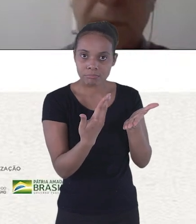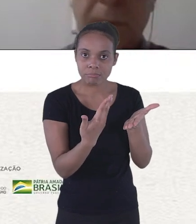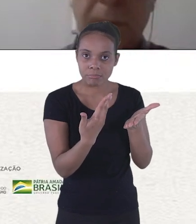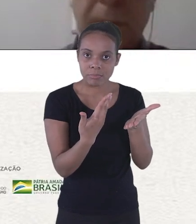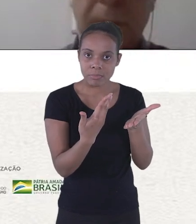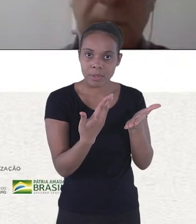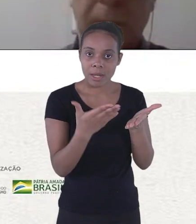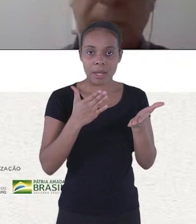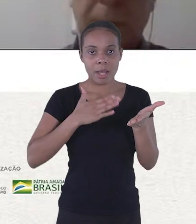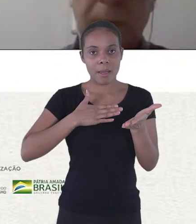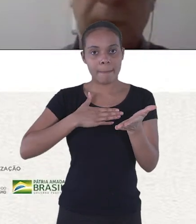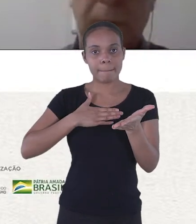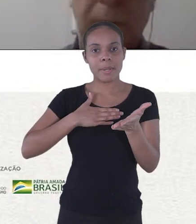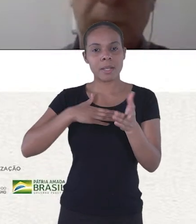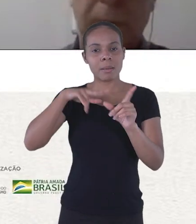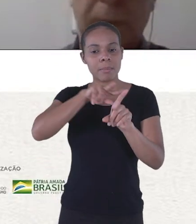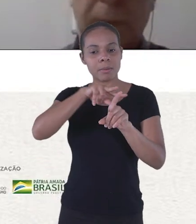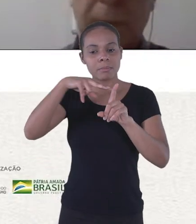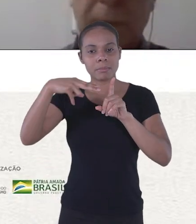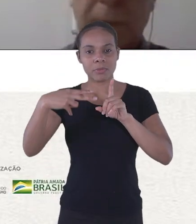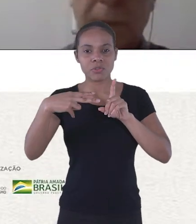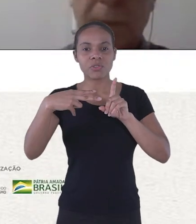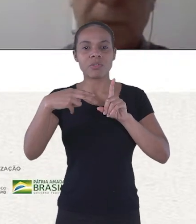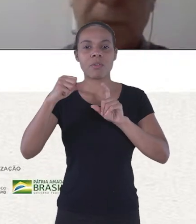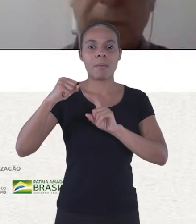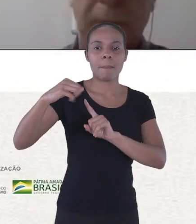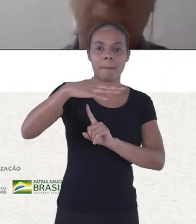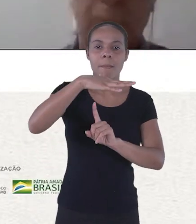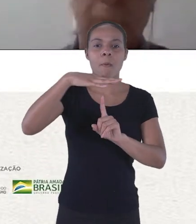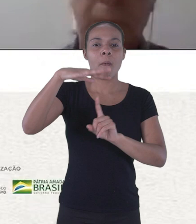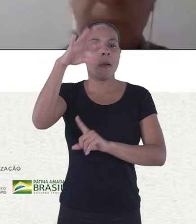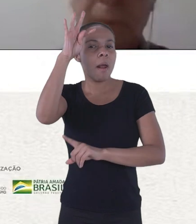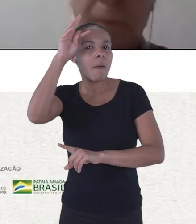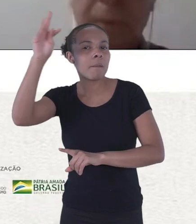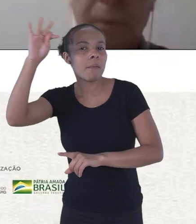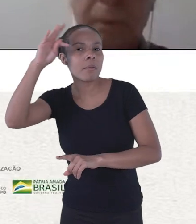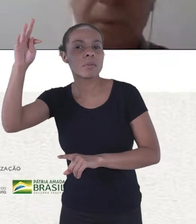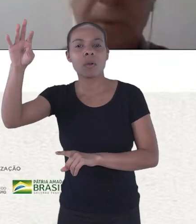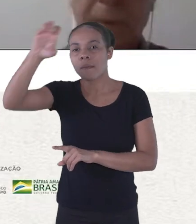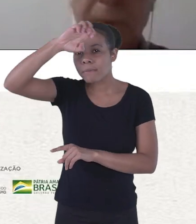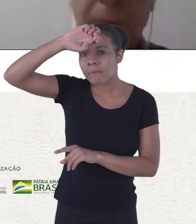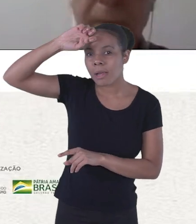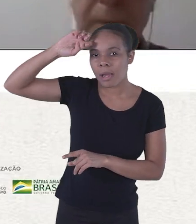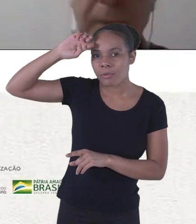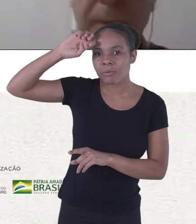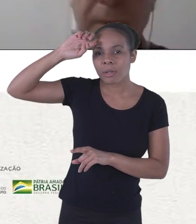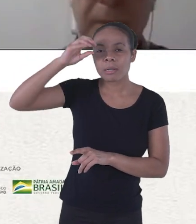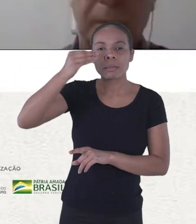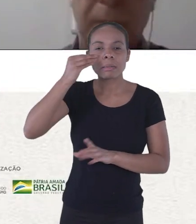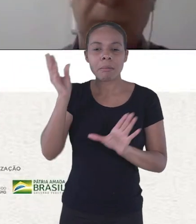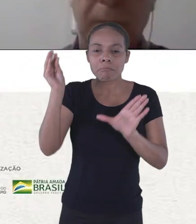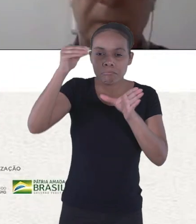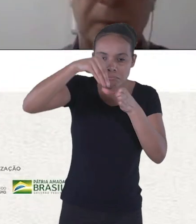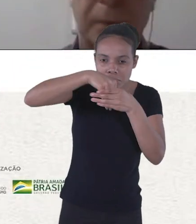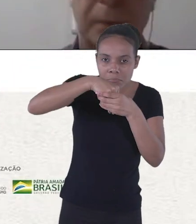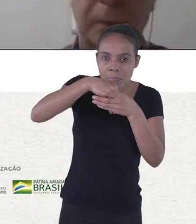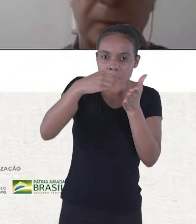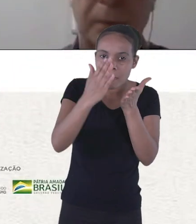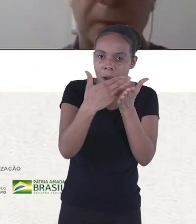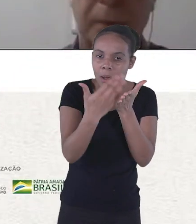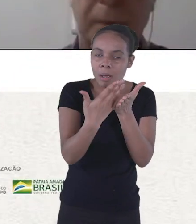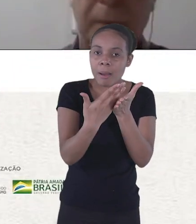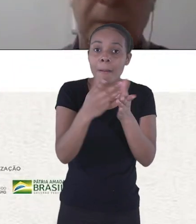visão ético, filosófica, prática daquilo, tentando rechear com histórias que